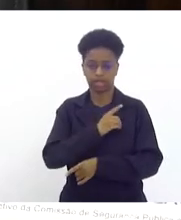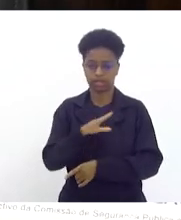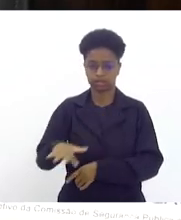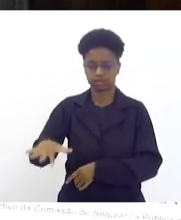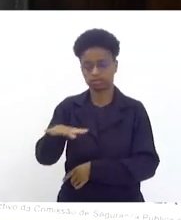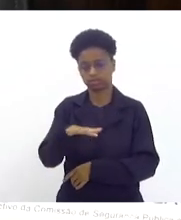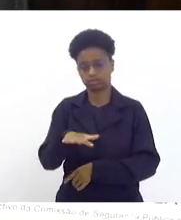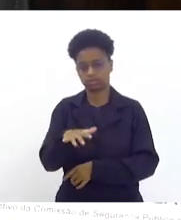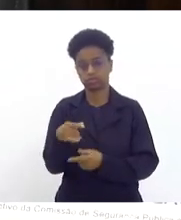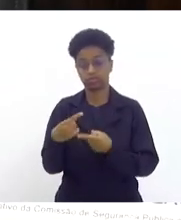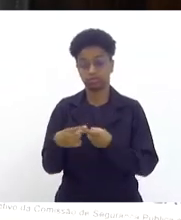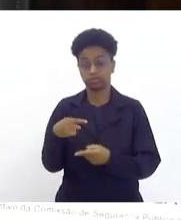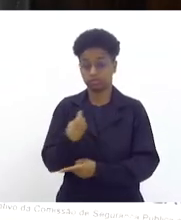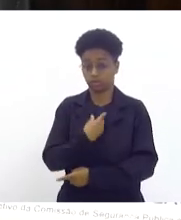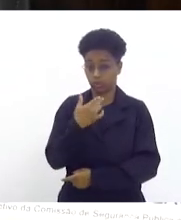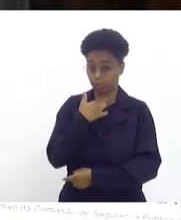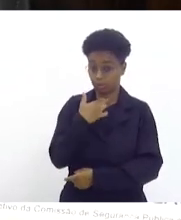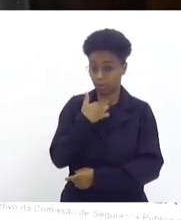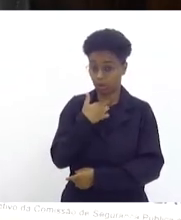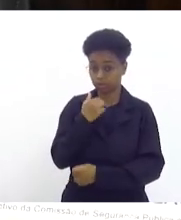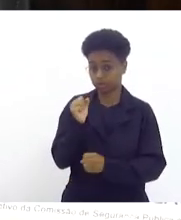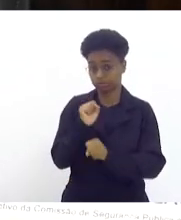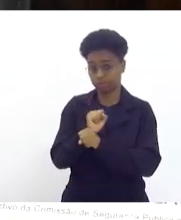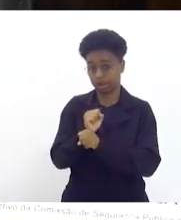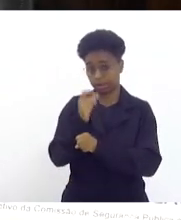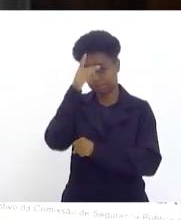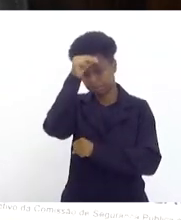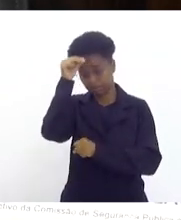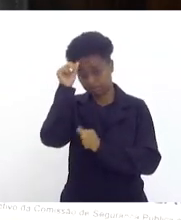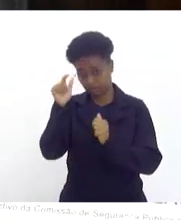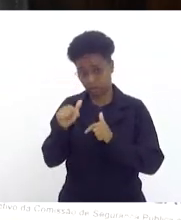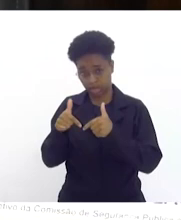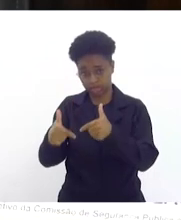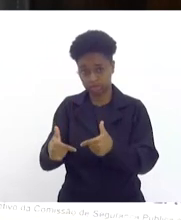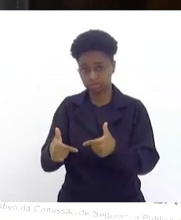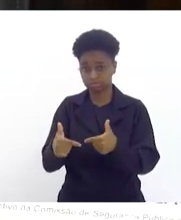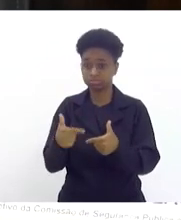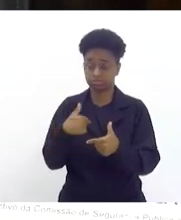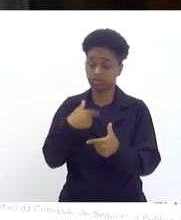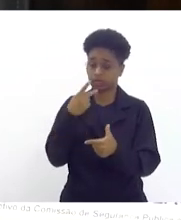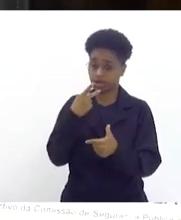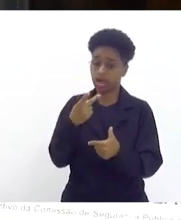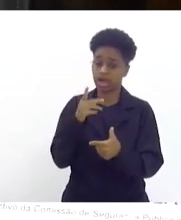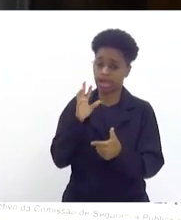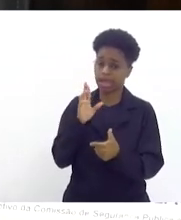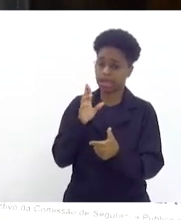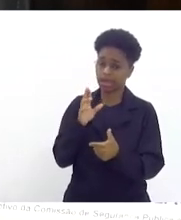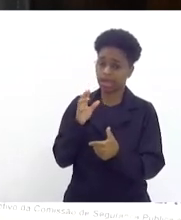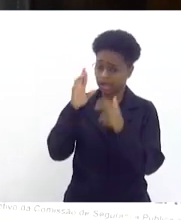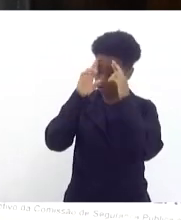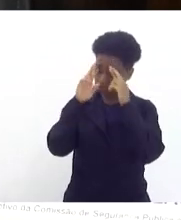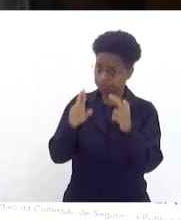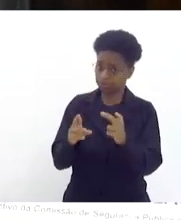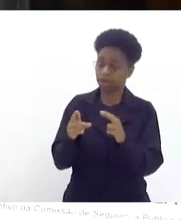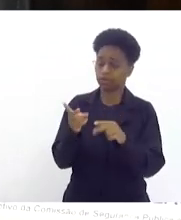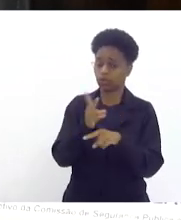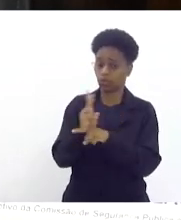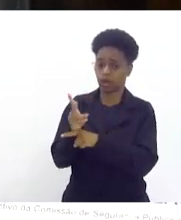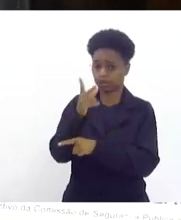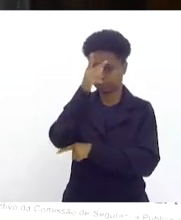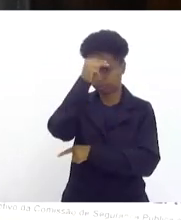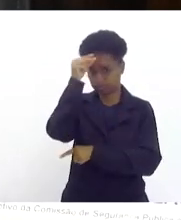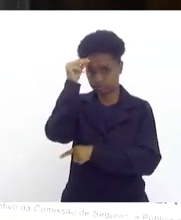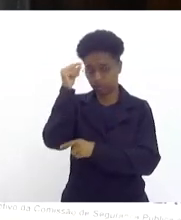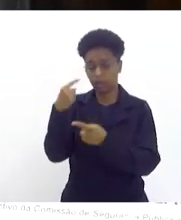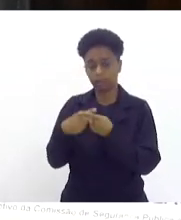já que a gente não pode contar com a prefeitura e não pode mesmo e faço isso com todo respeito ao representante da guarda municipal aqui sempre tem